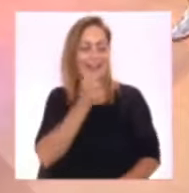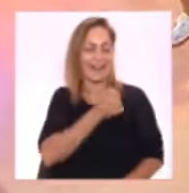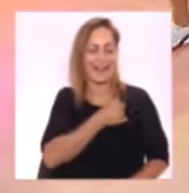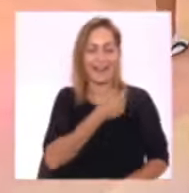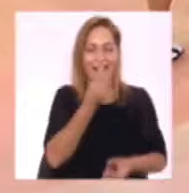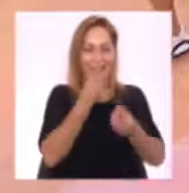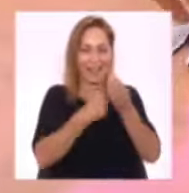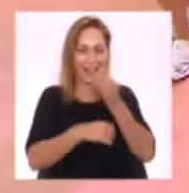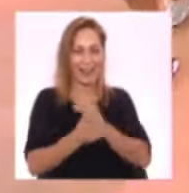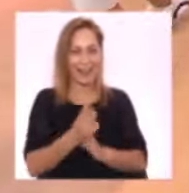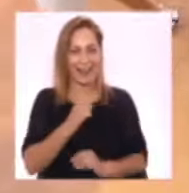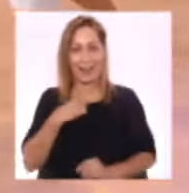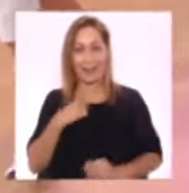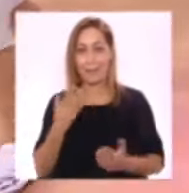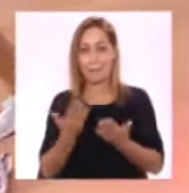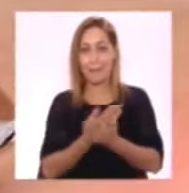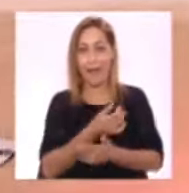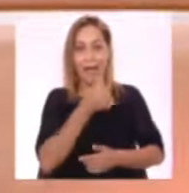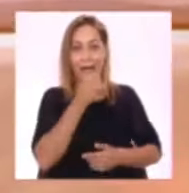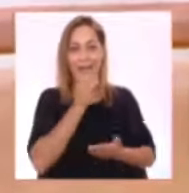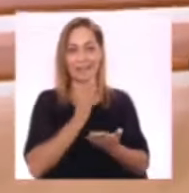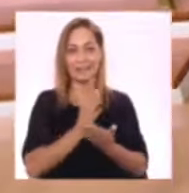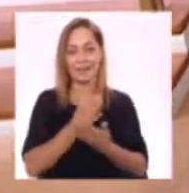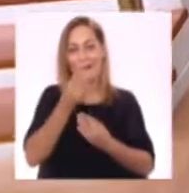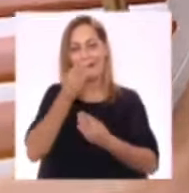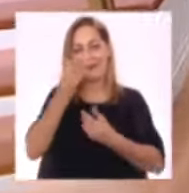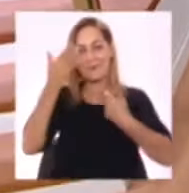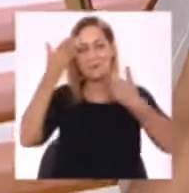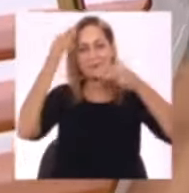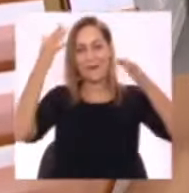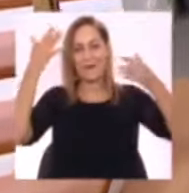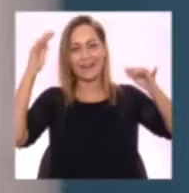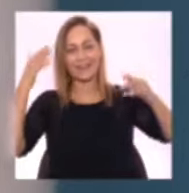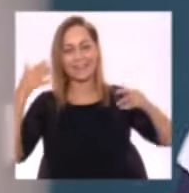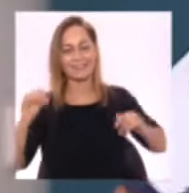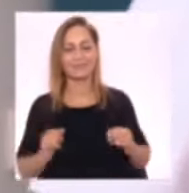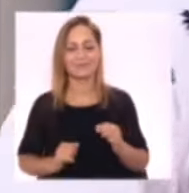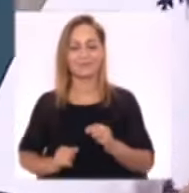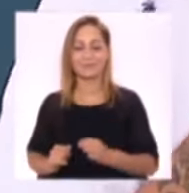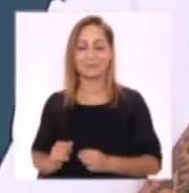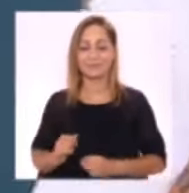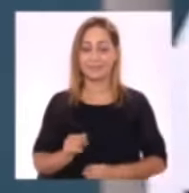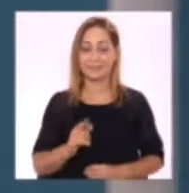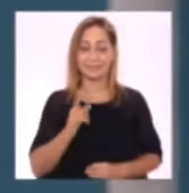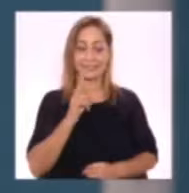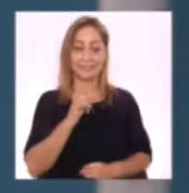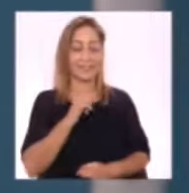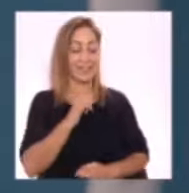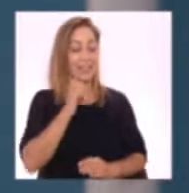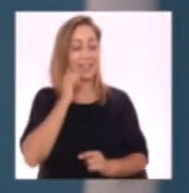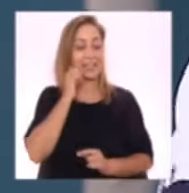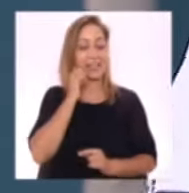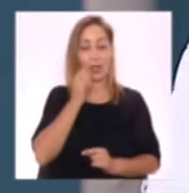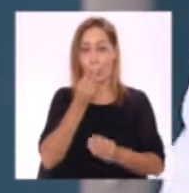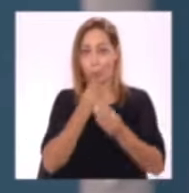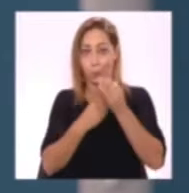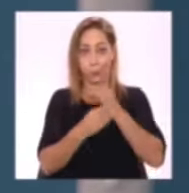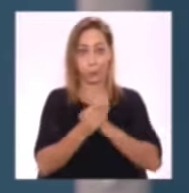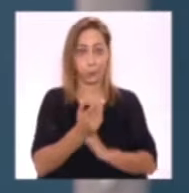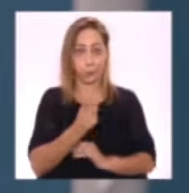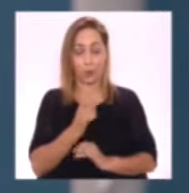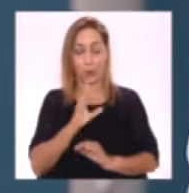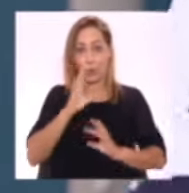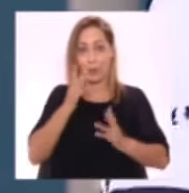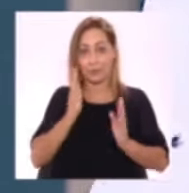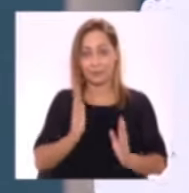em casa, dá pão e água, vai comer lá fora. E quem não petisca sempre